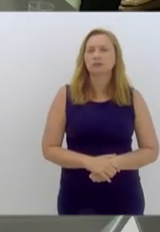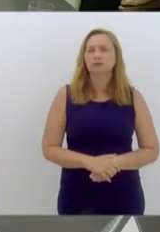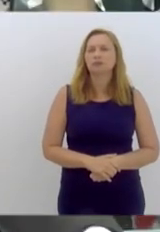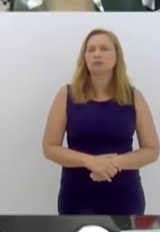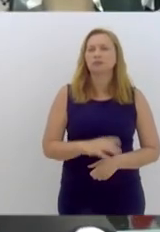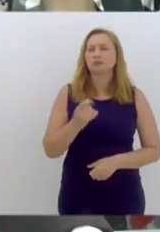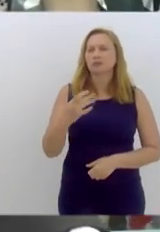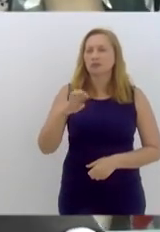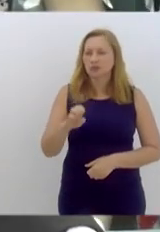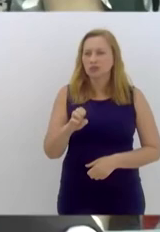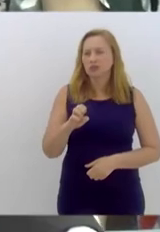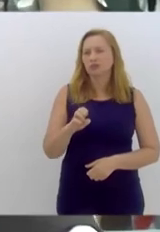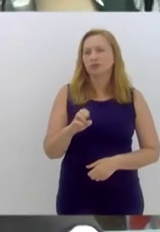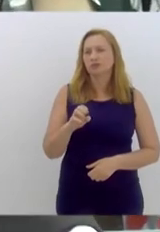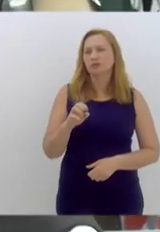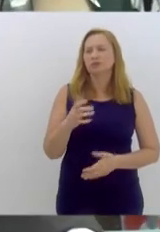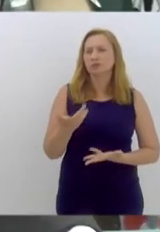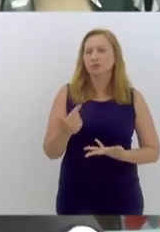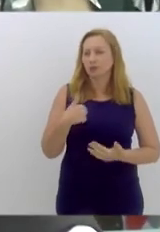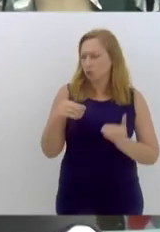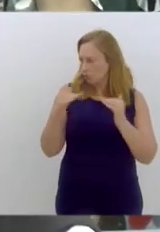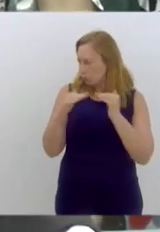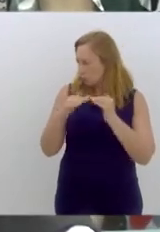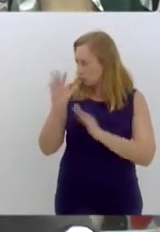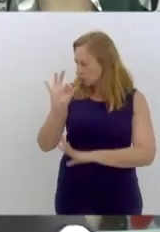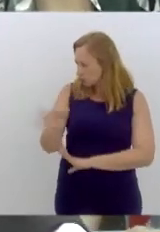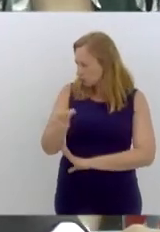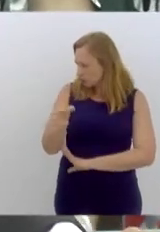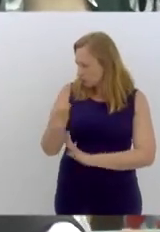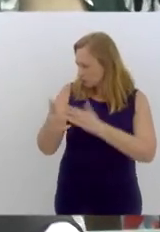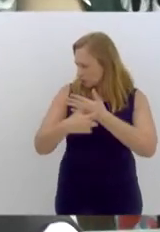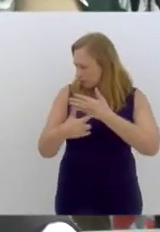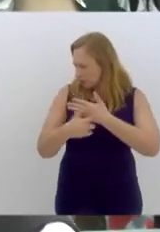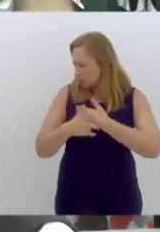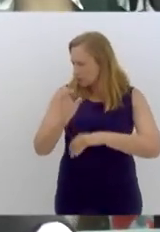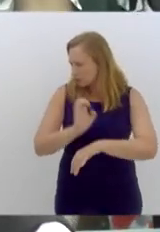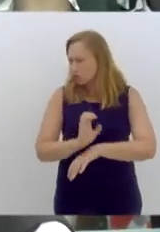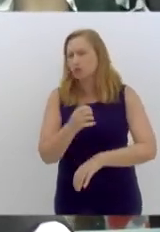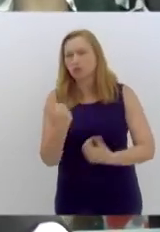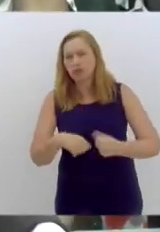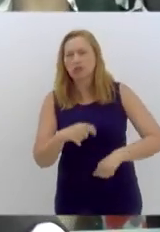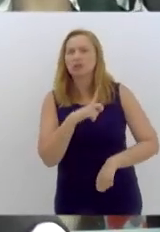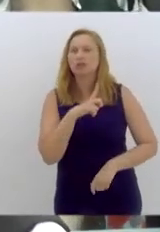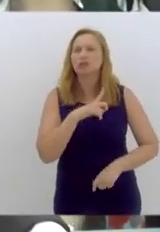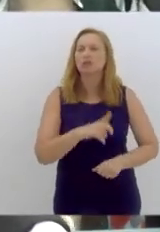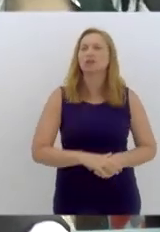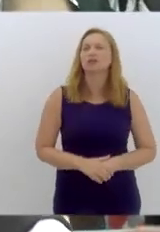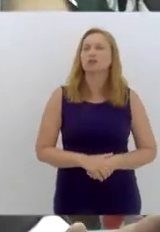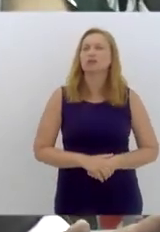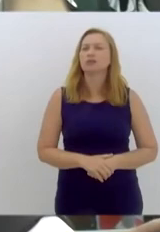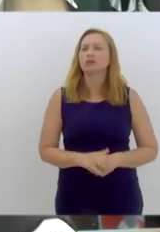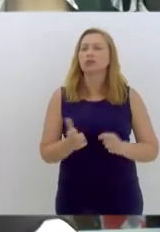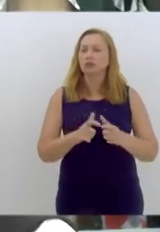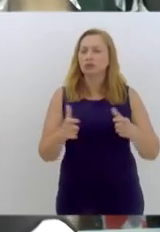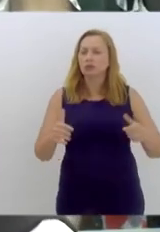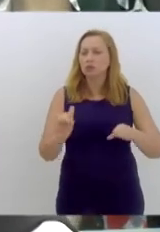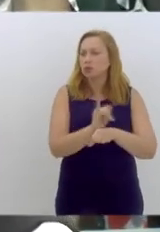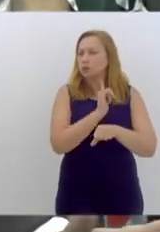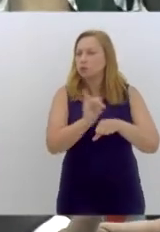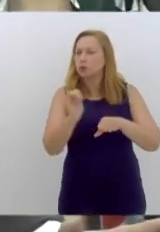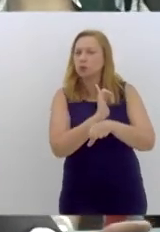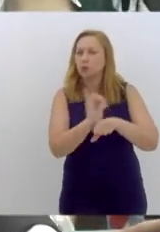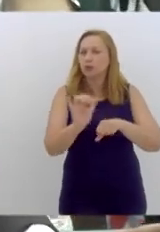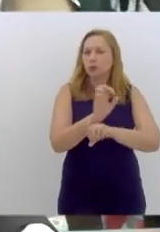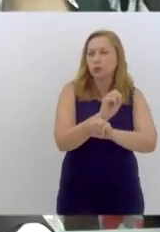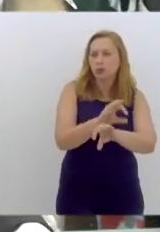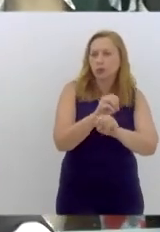pontuaram, e primeiro eu concordo plenamente com o papel que o Estado tem que ter como o grande articulador de